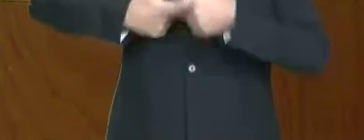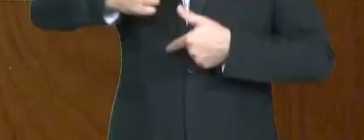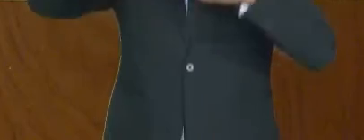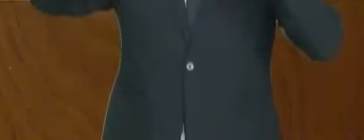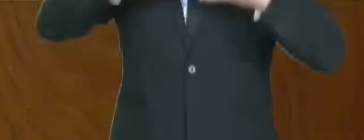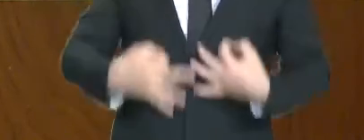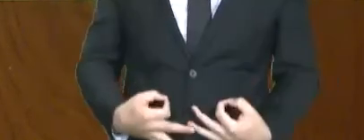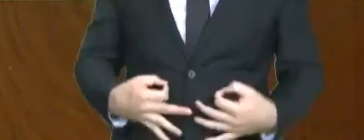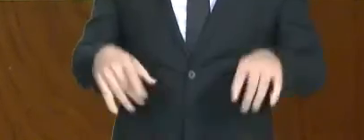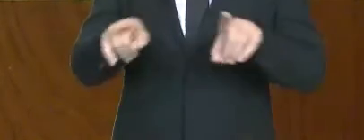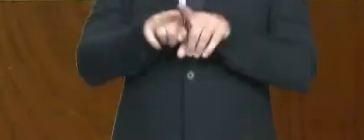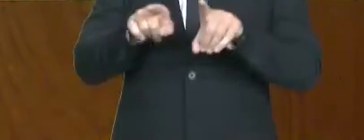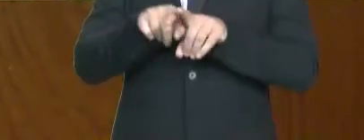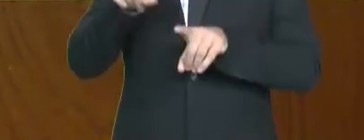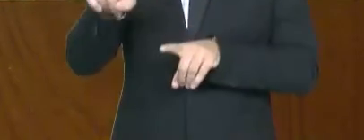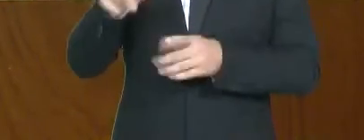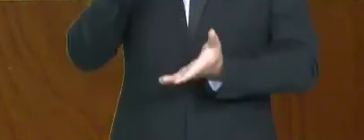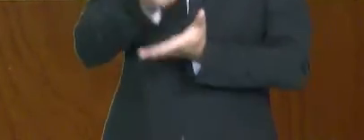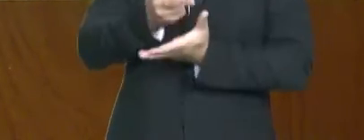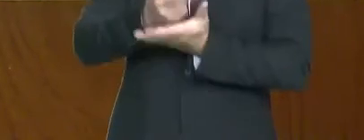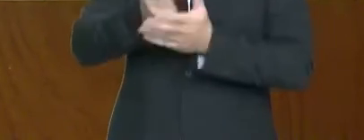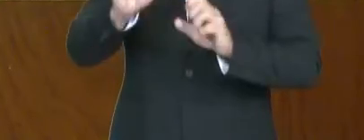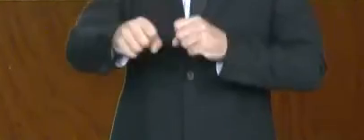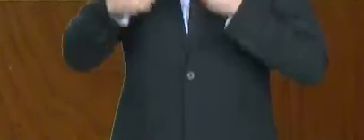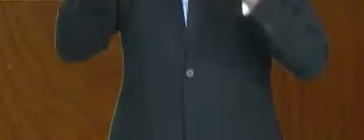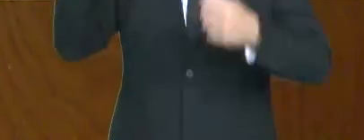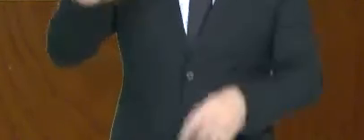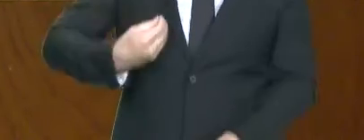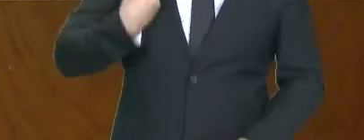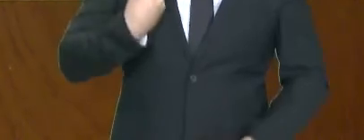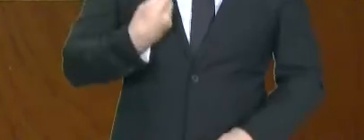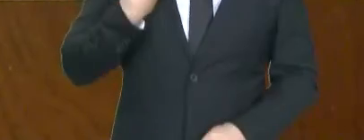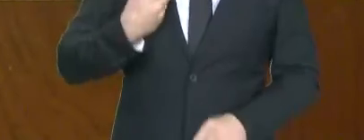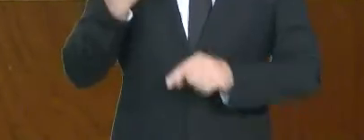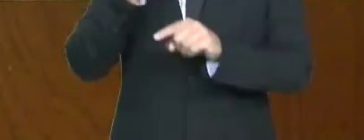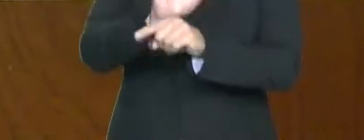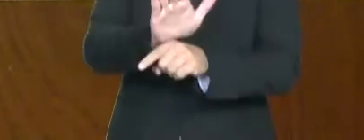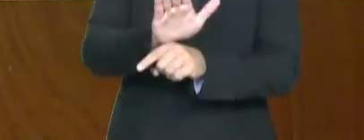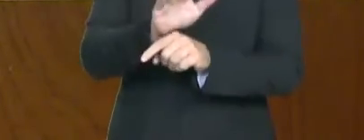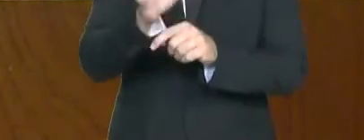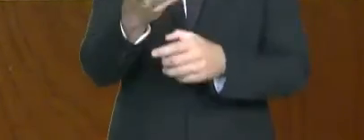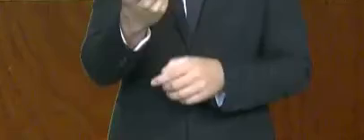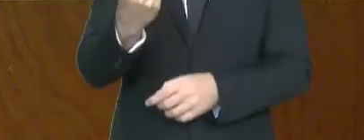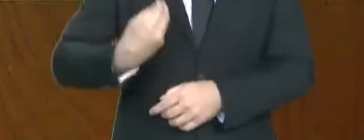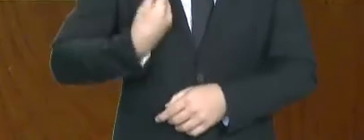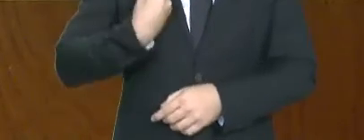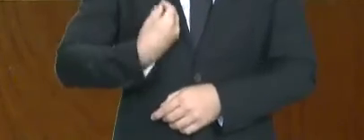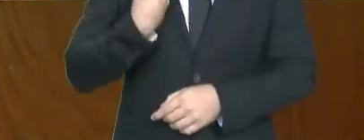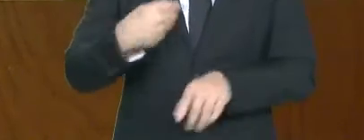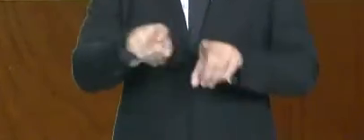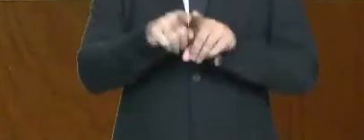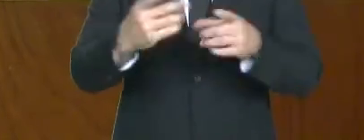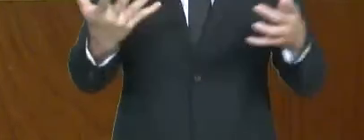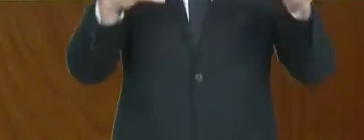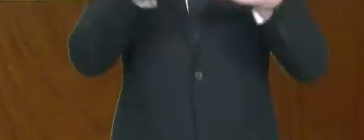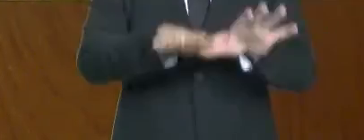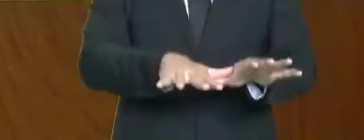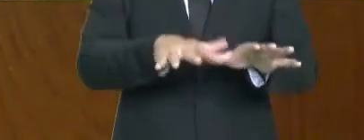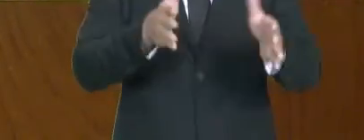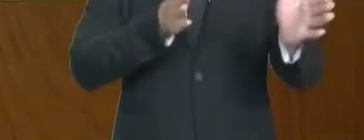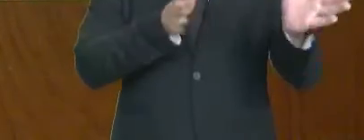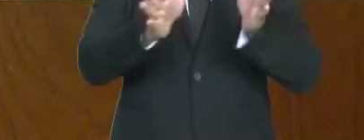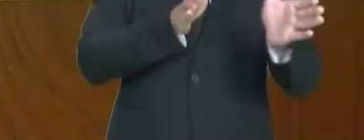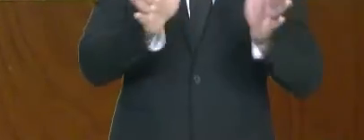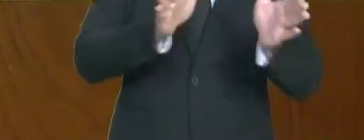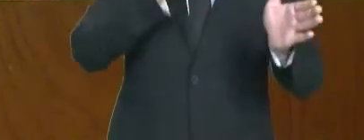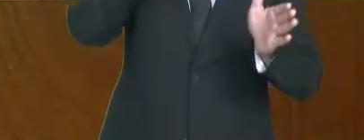e que constantemente vem dedicando a sua vida para a melhoria da qualidade de vida, para a inclusão, para a acessibilidade do deficiente,